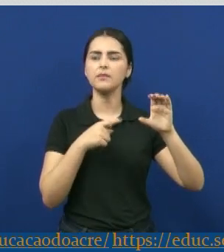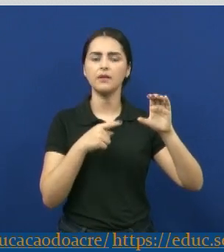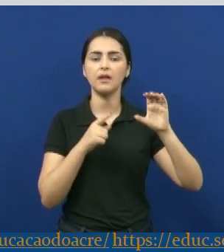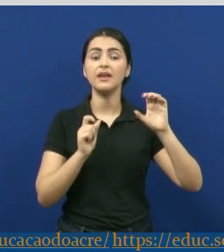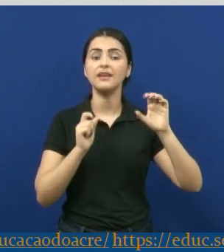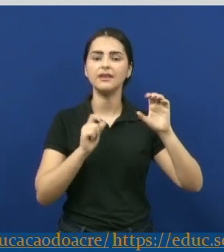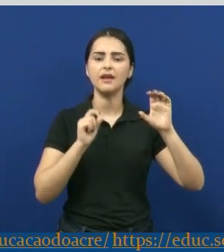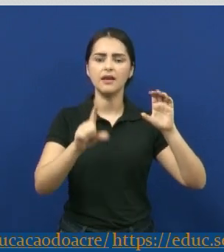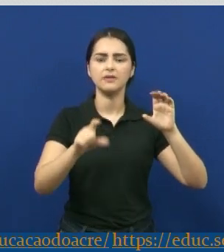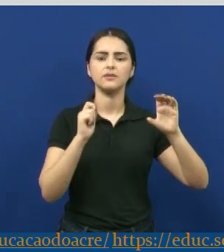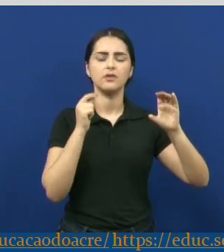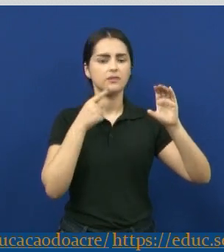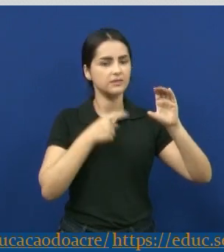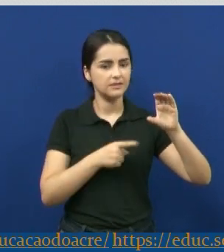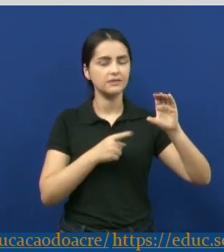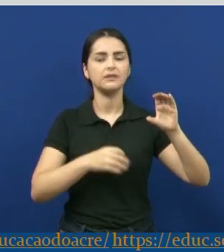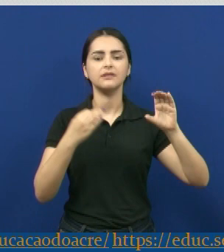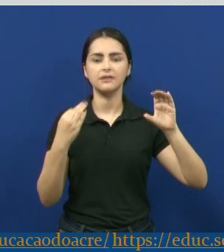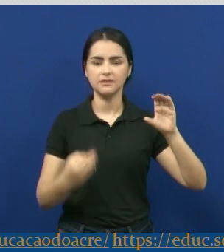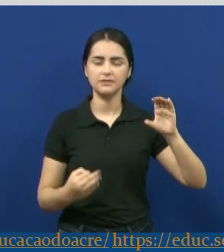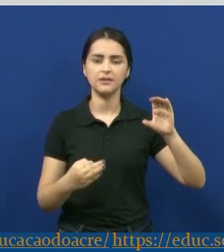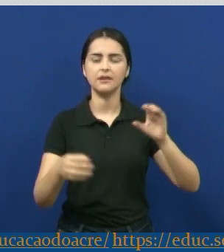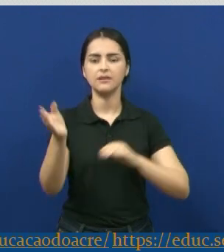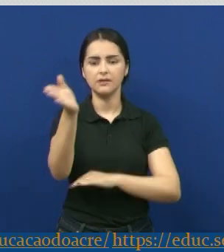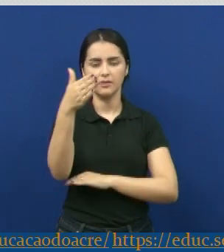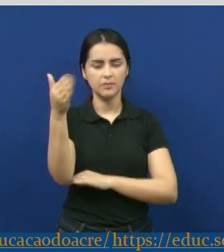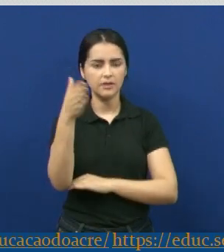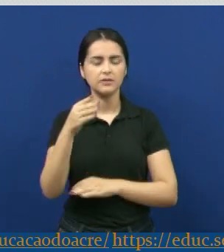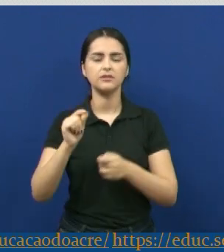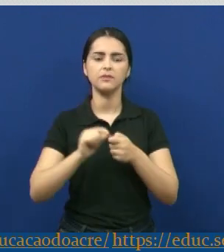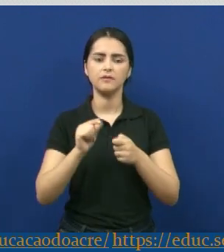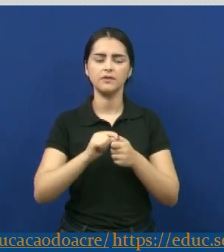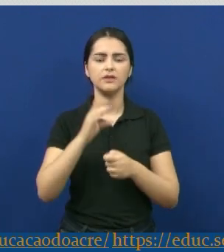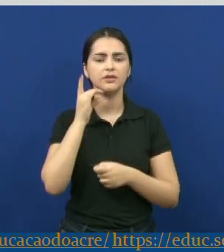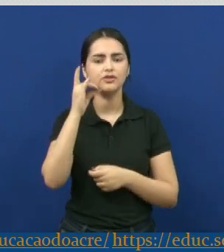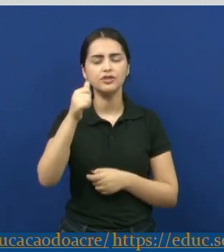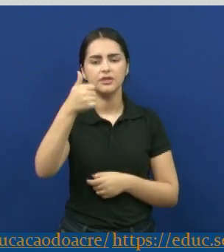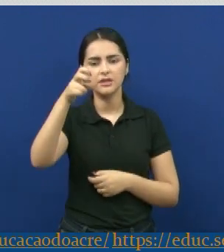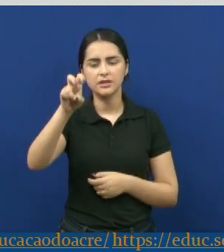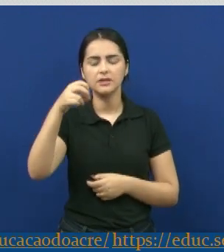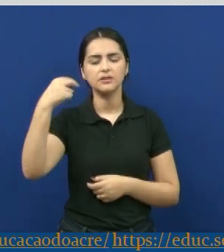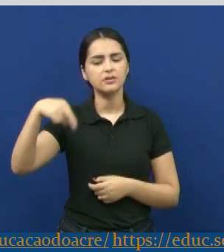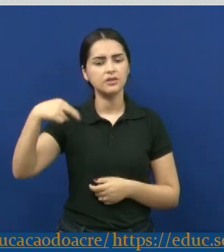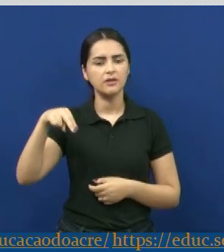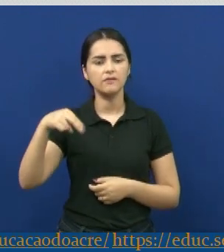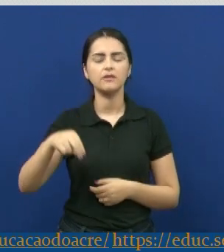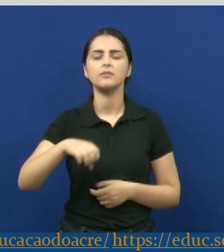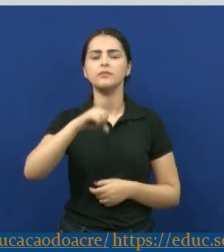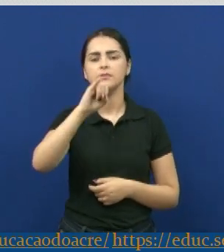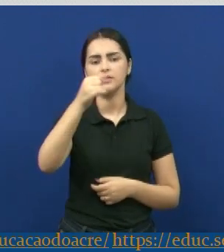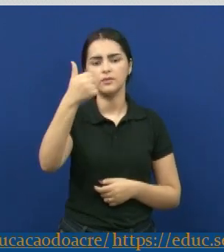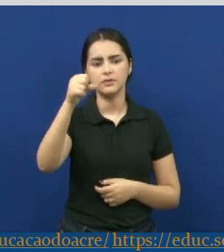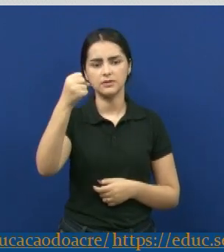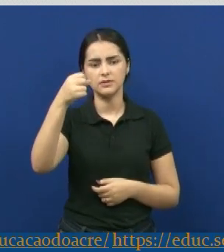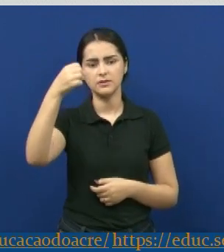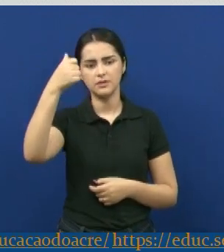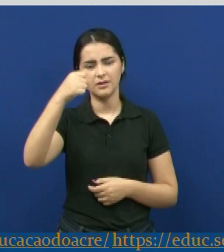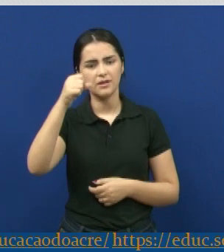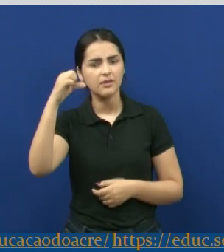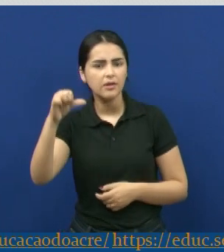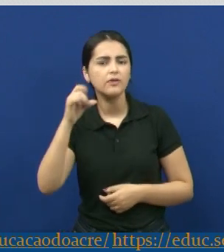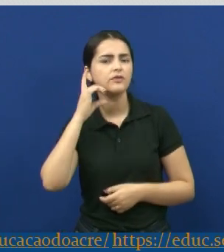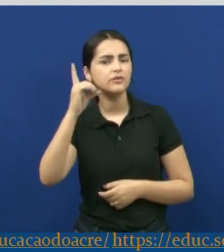quem marcou letra C. A bandeira do Brasil foi implantada no dia 15 de novembro de 1889. O dia da